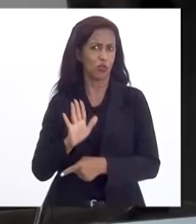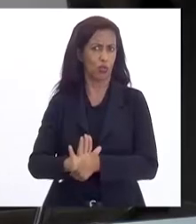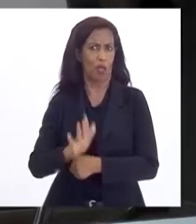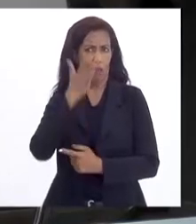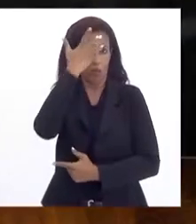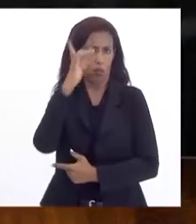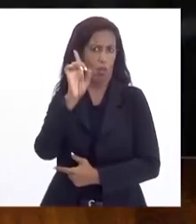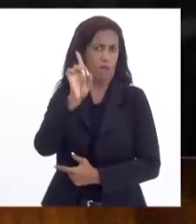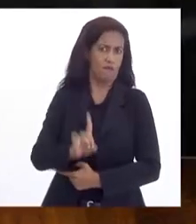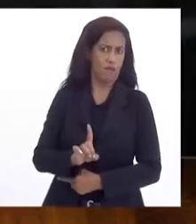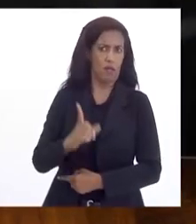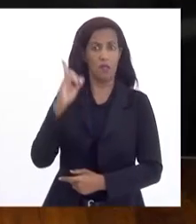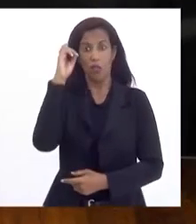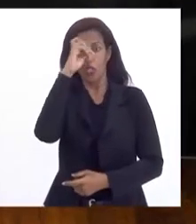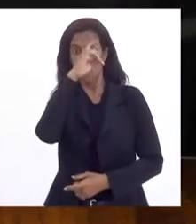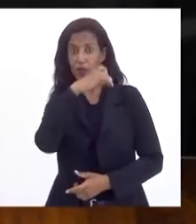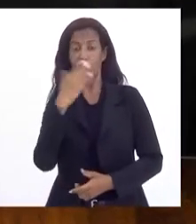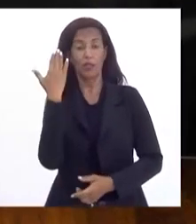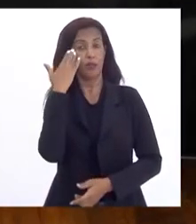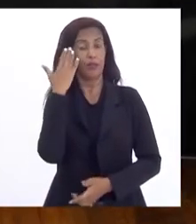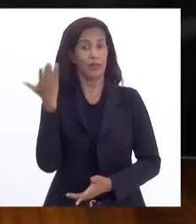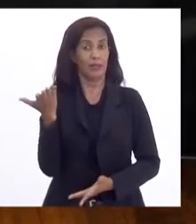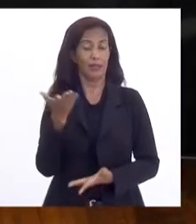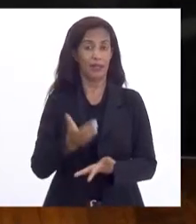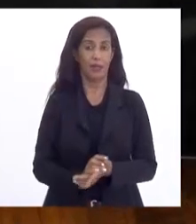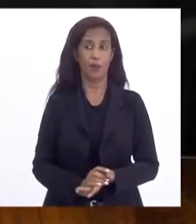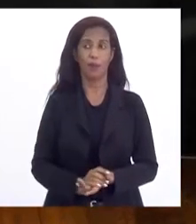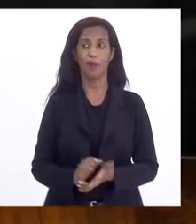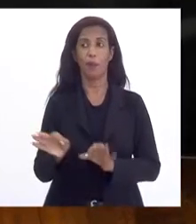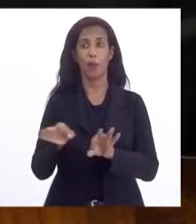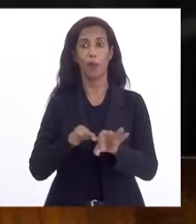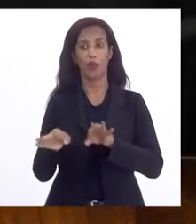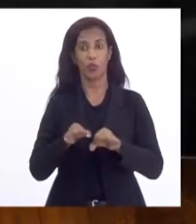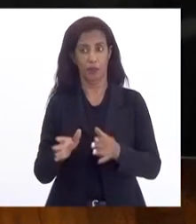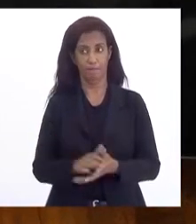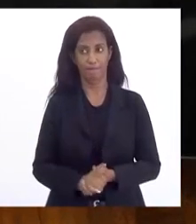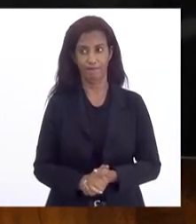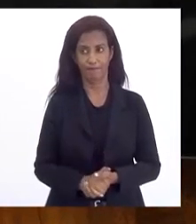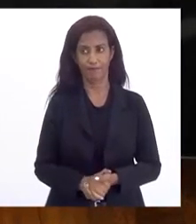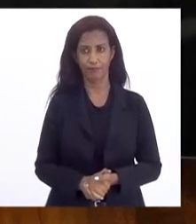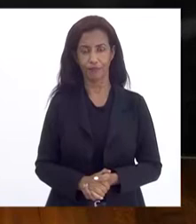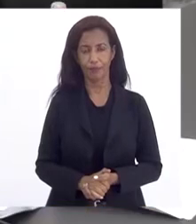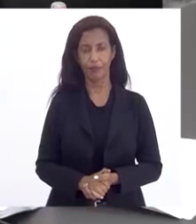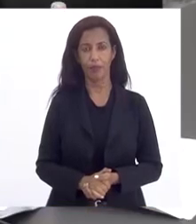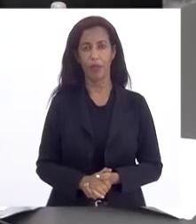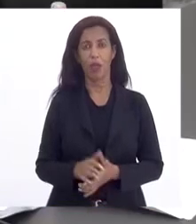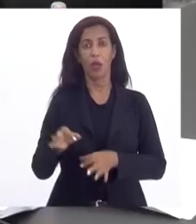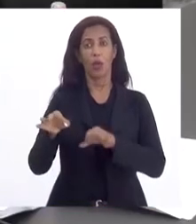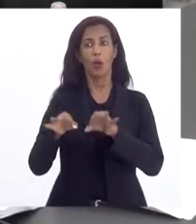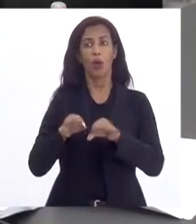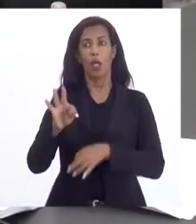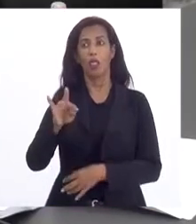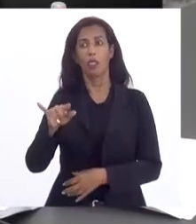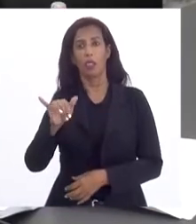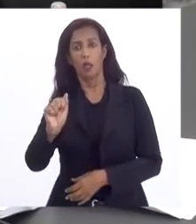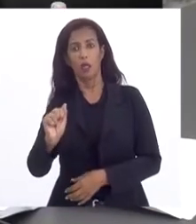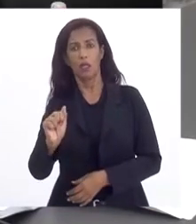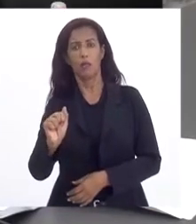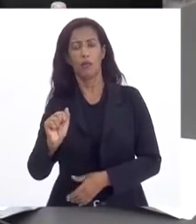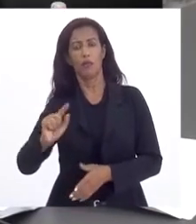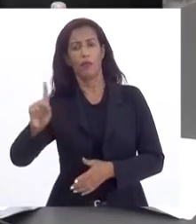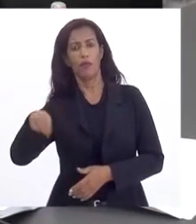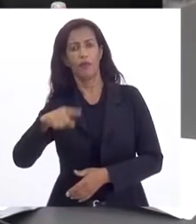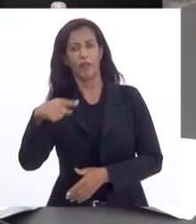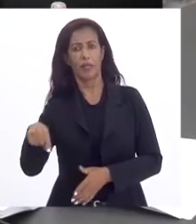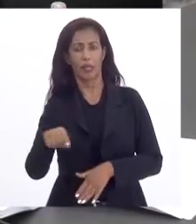Mas é difícil mesmo. É difícil de você... O projeto da Tânia foi vetado e foi dado com condicionalidade. É